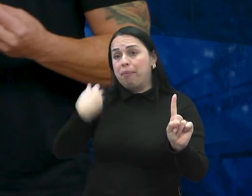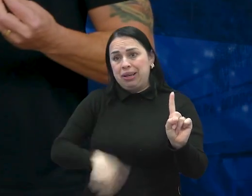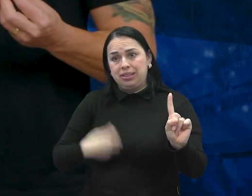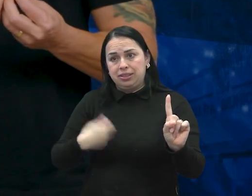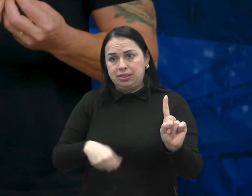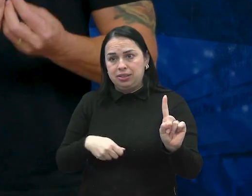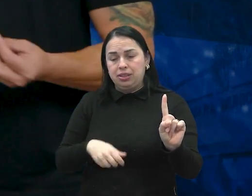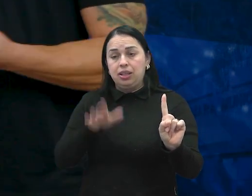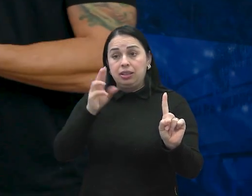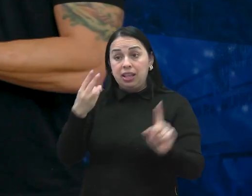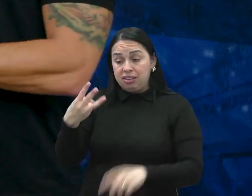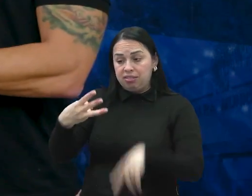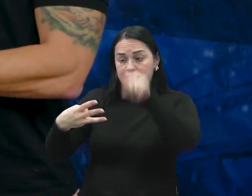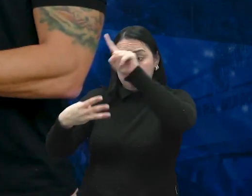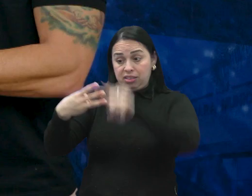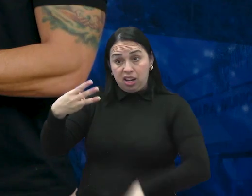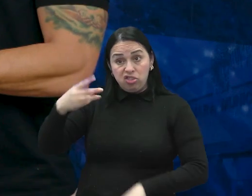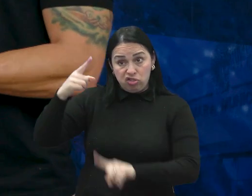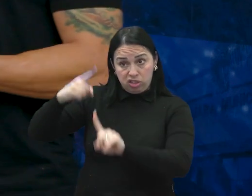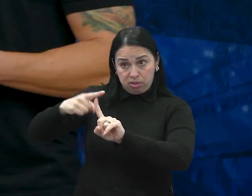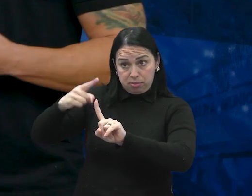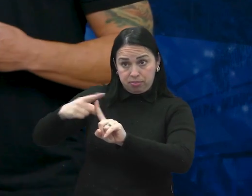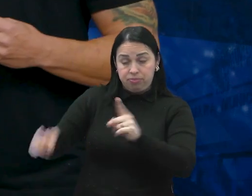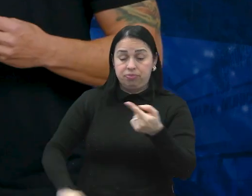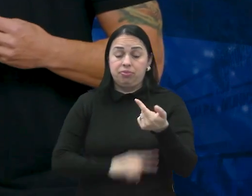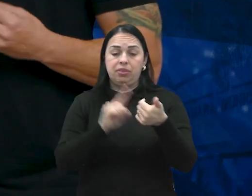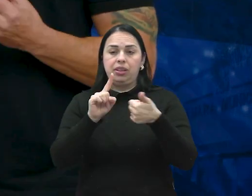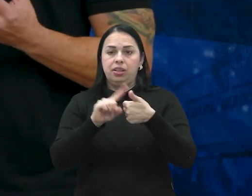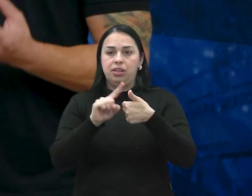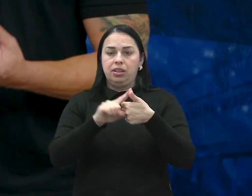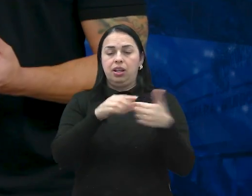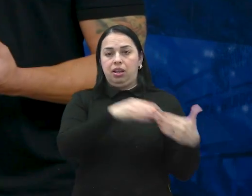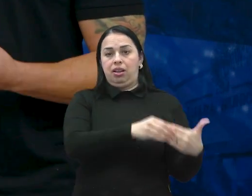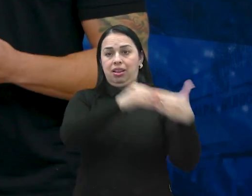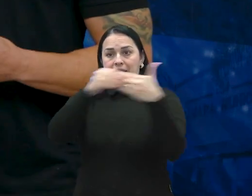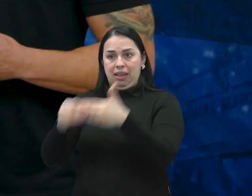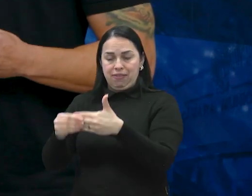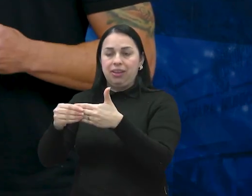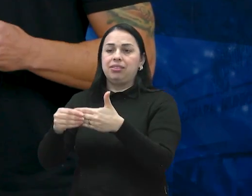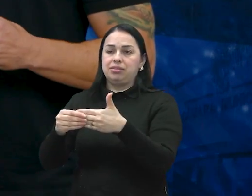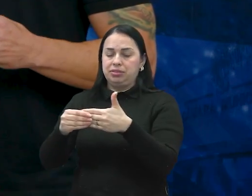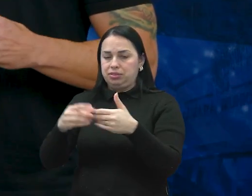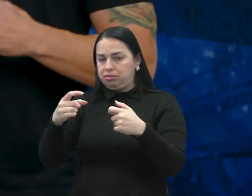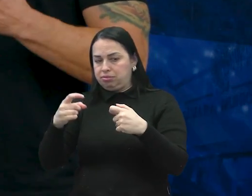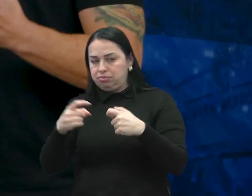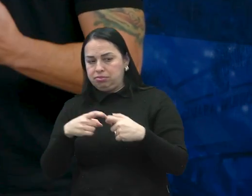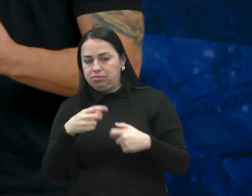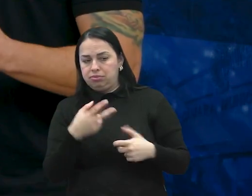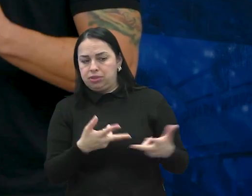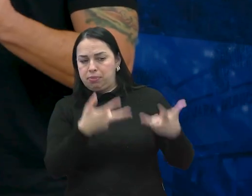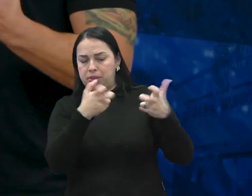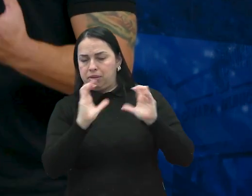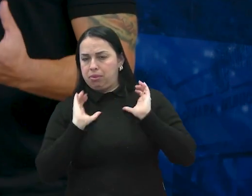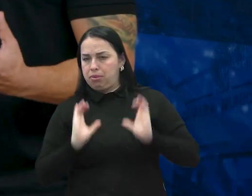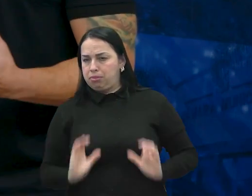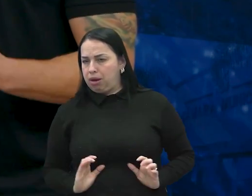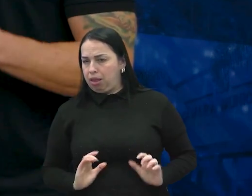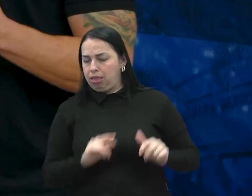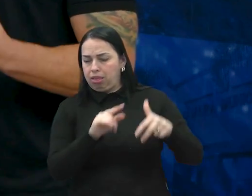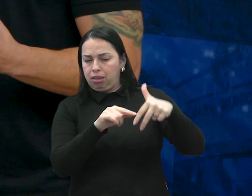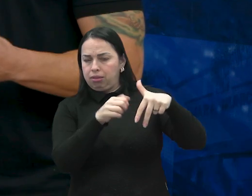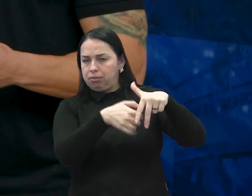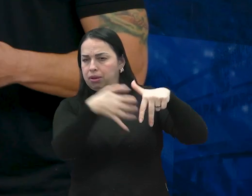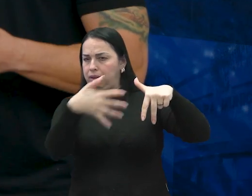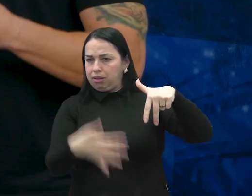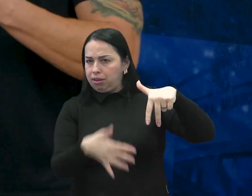tem três tipos de exame que podem ser feitos. Um exame que é clínico, então você identifica ali alguns comportamentos,